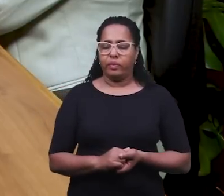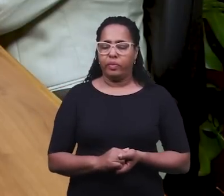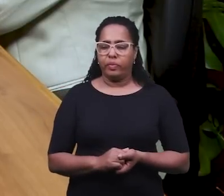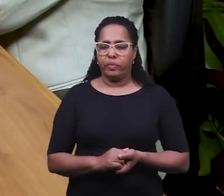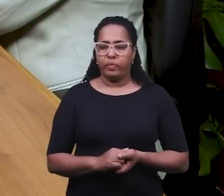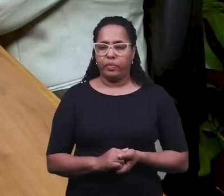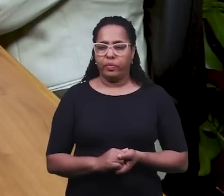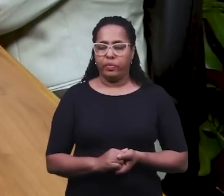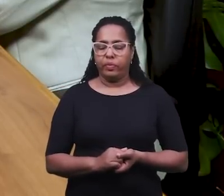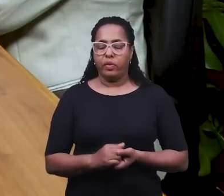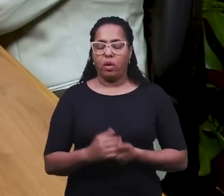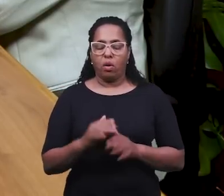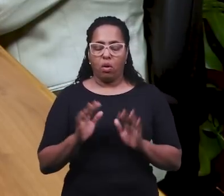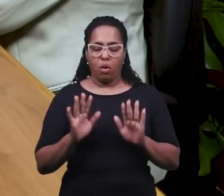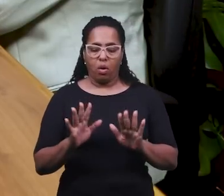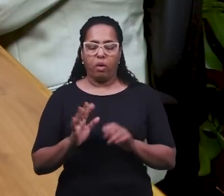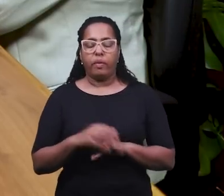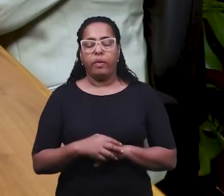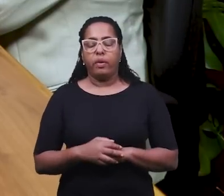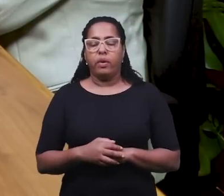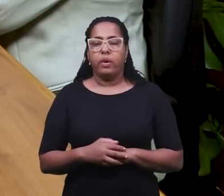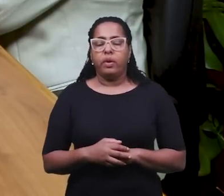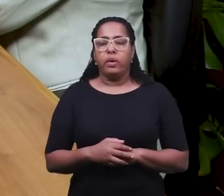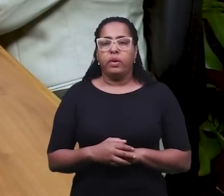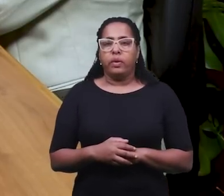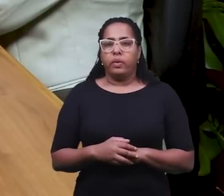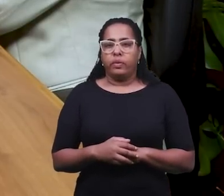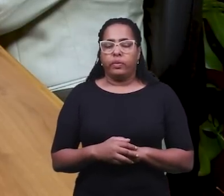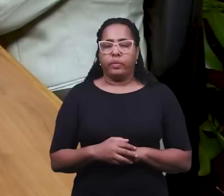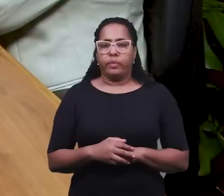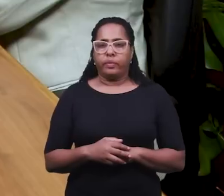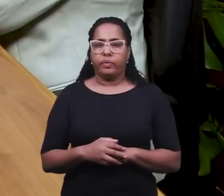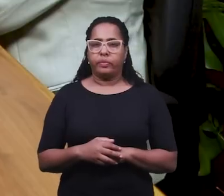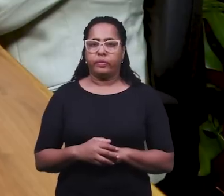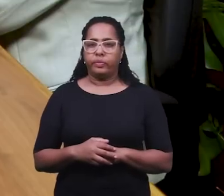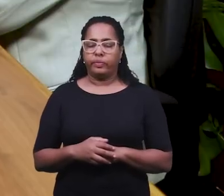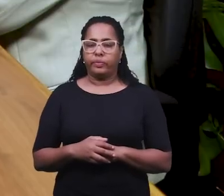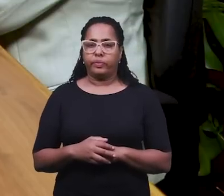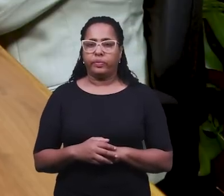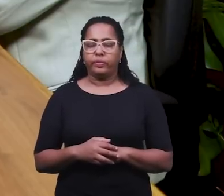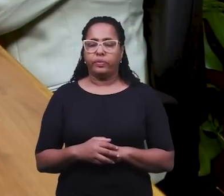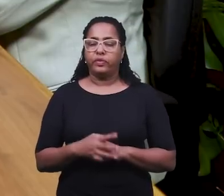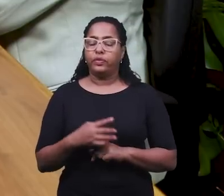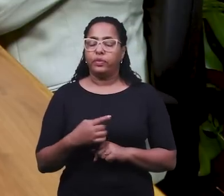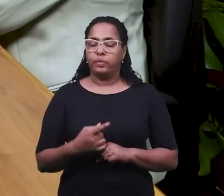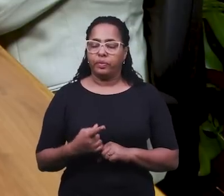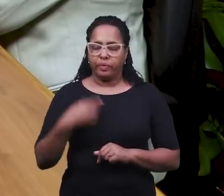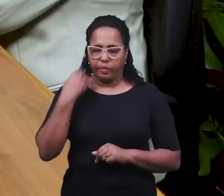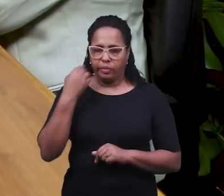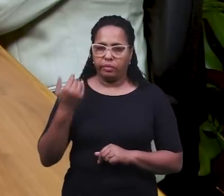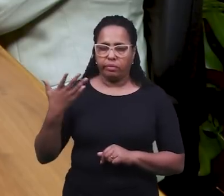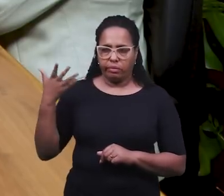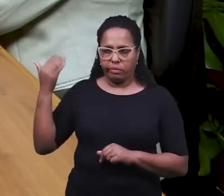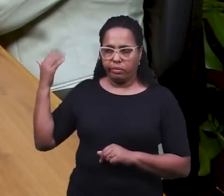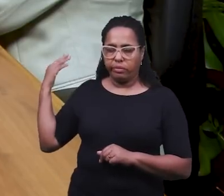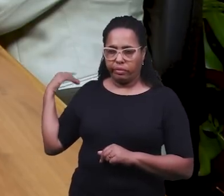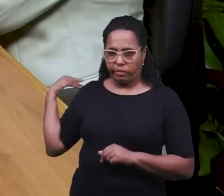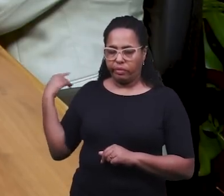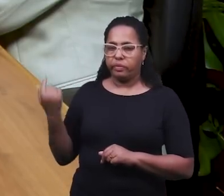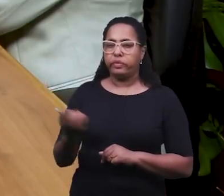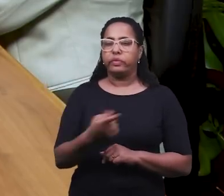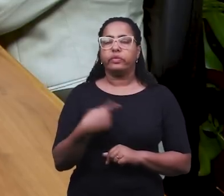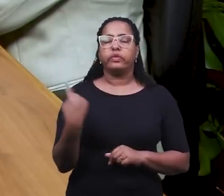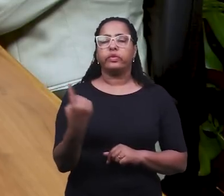experiência. Como diácono, veja uma coisa, né, que pode servir para alguém. Nós tínhamos uma igreja